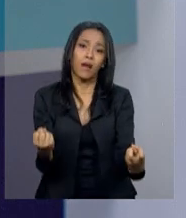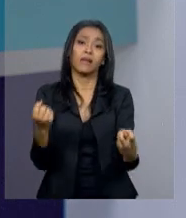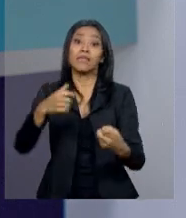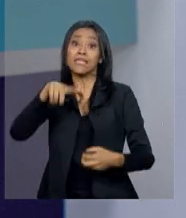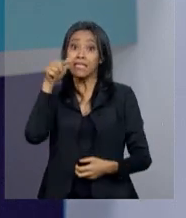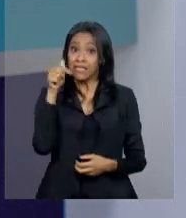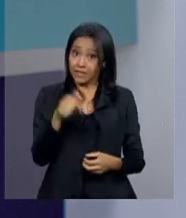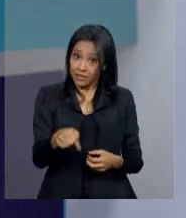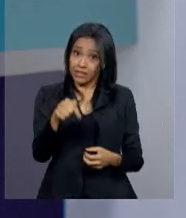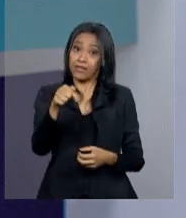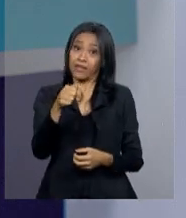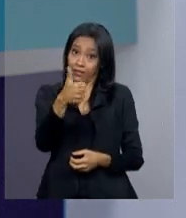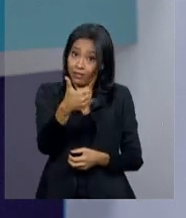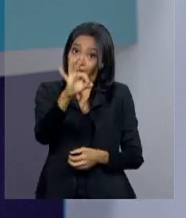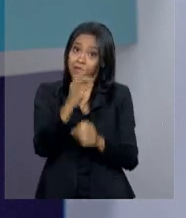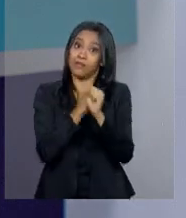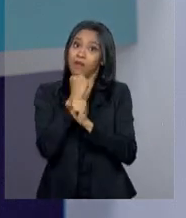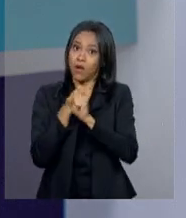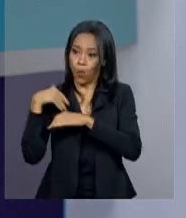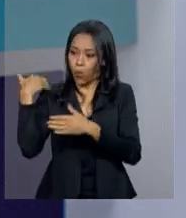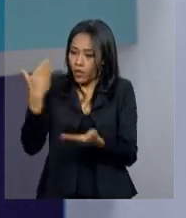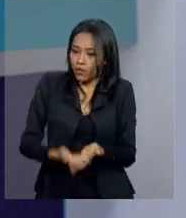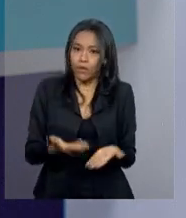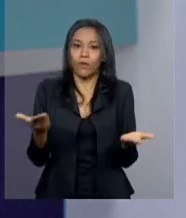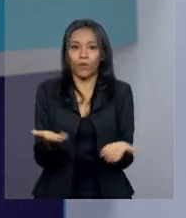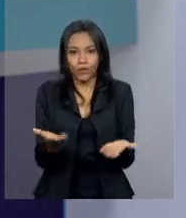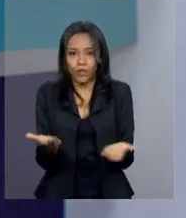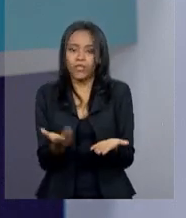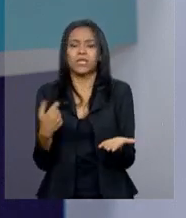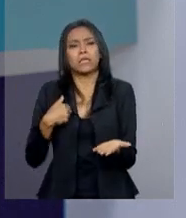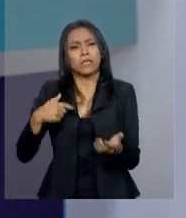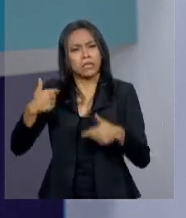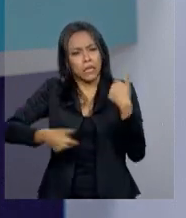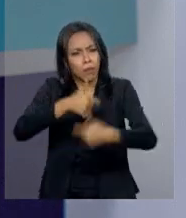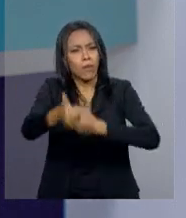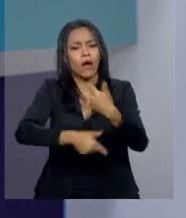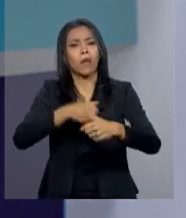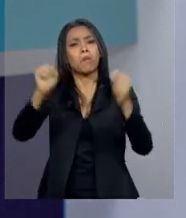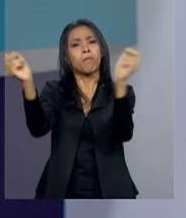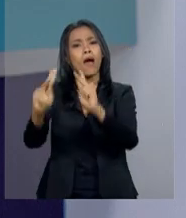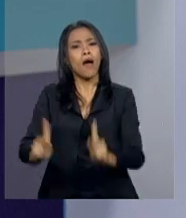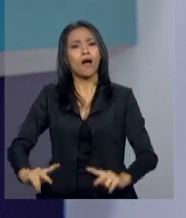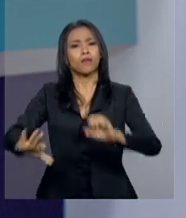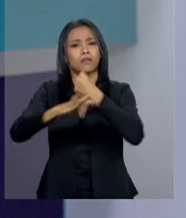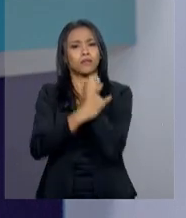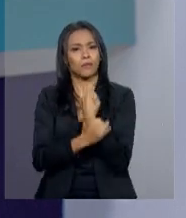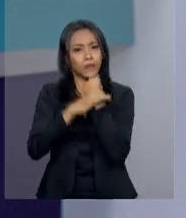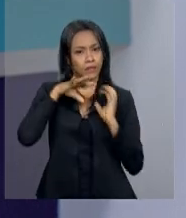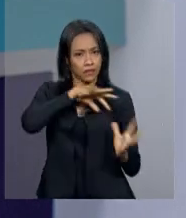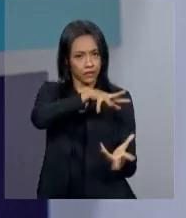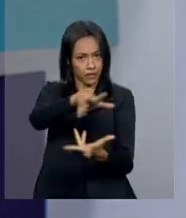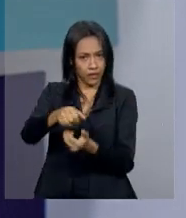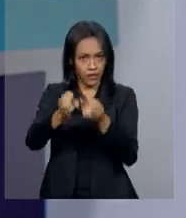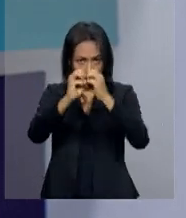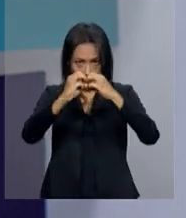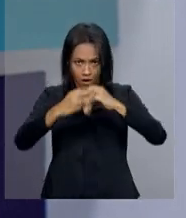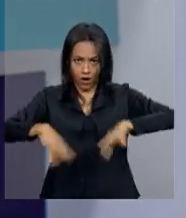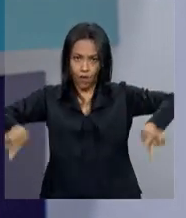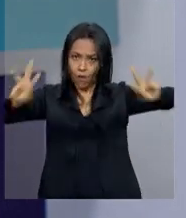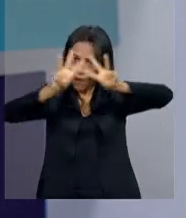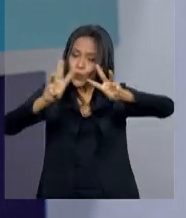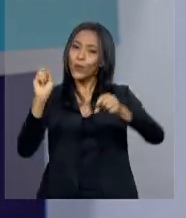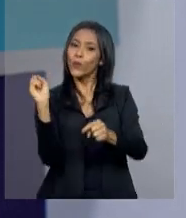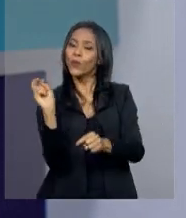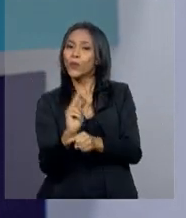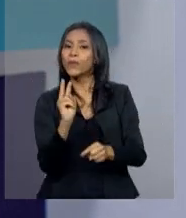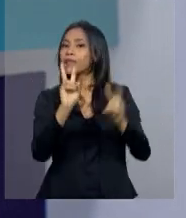7 décadas de história, a ONU também ampliou suas missões. Além de garantir a paz e a segurança internacionais, as Nações Unidas também cuidam de